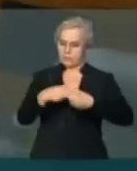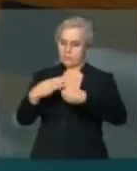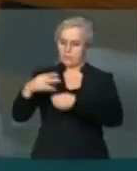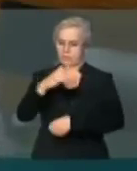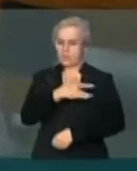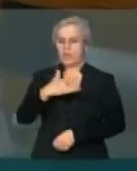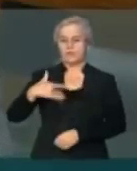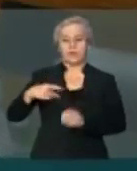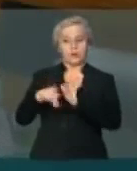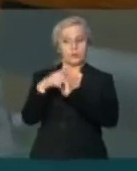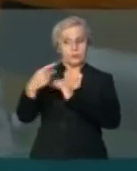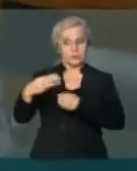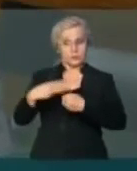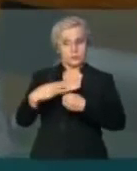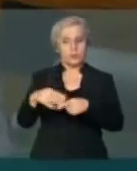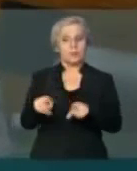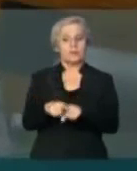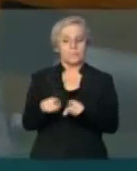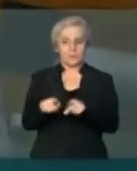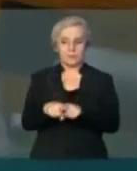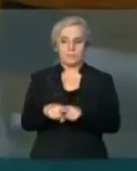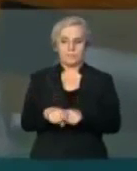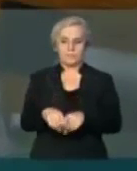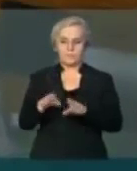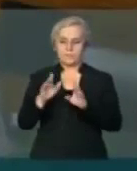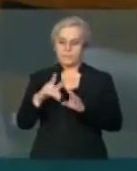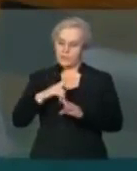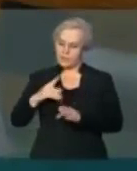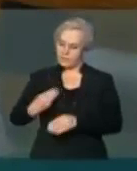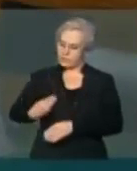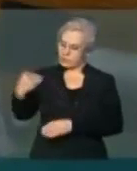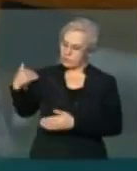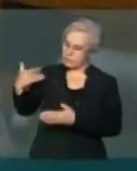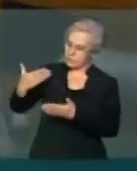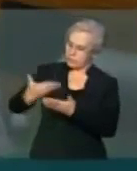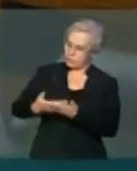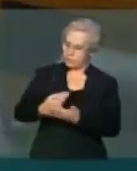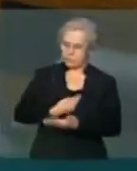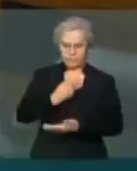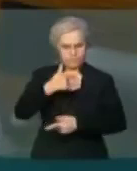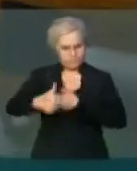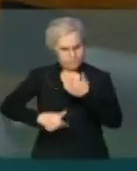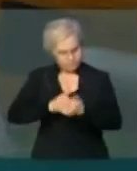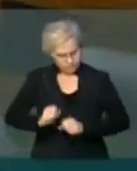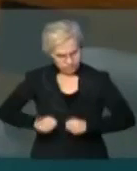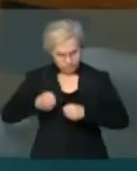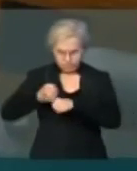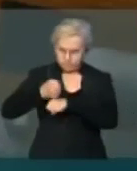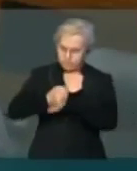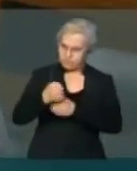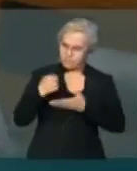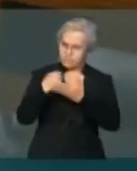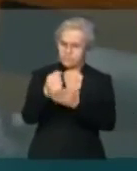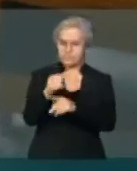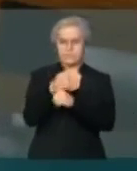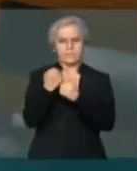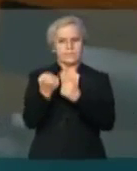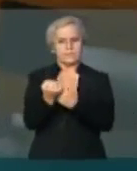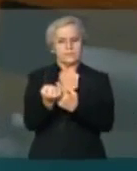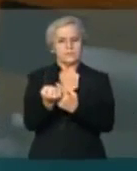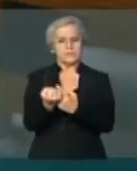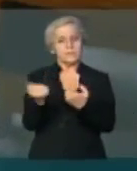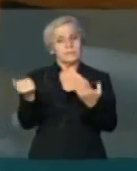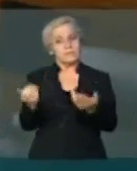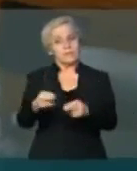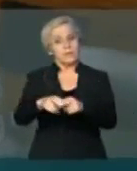saúde daquele município, teve uma vida de intensa atividade social e